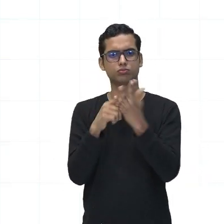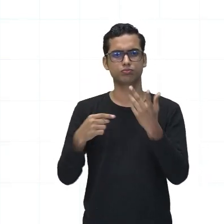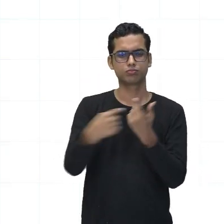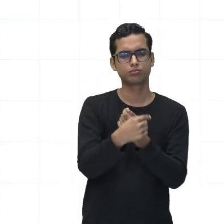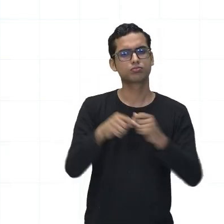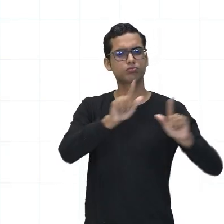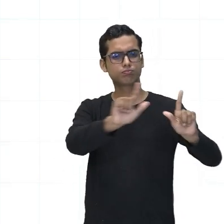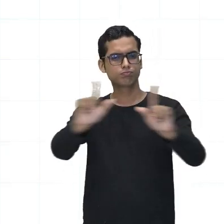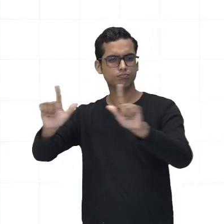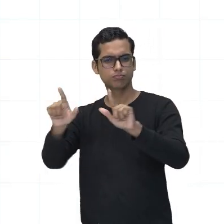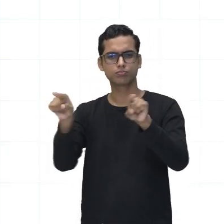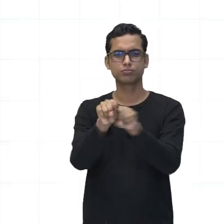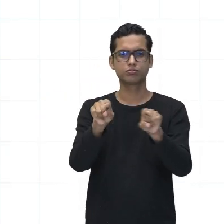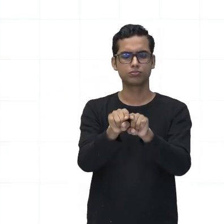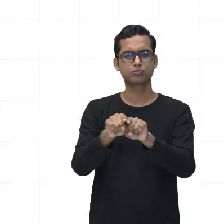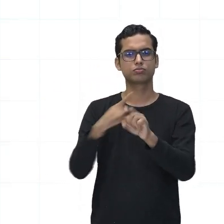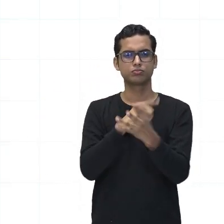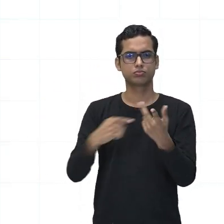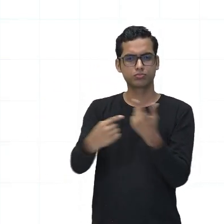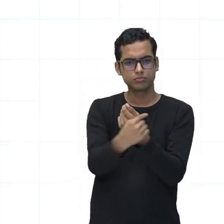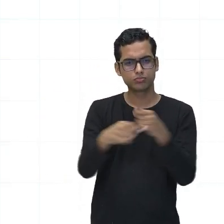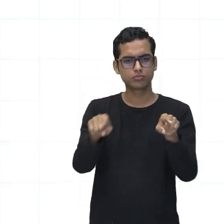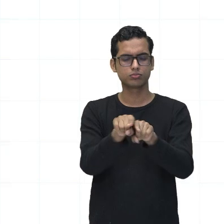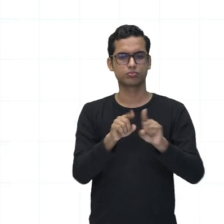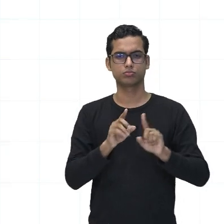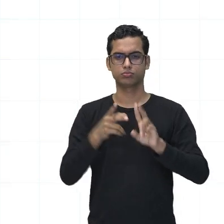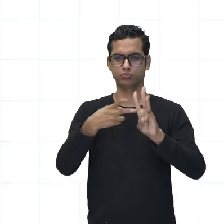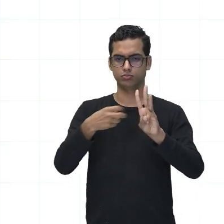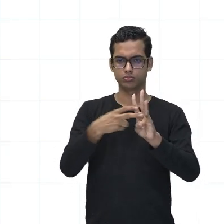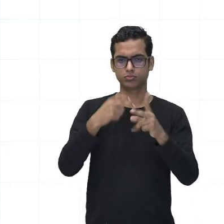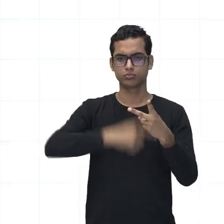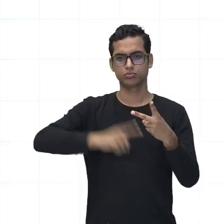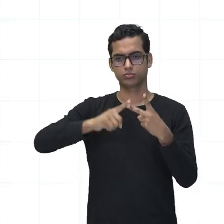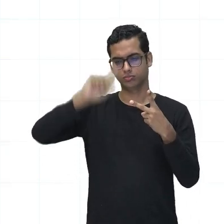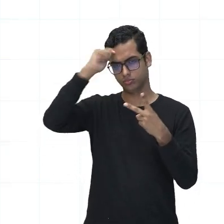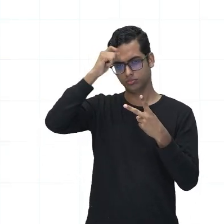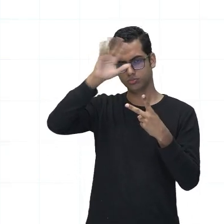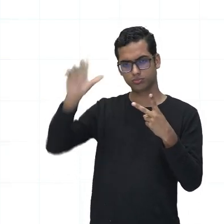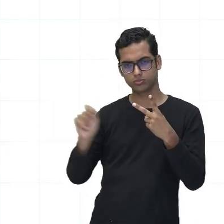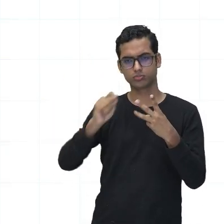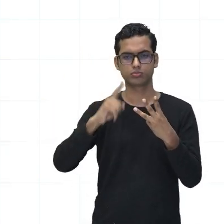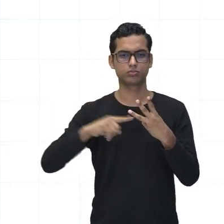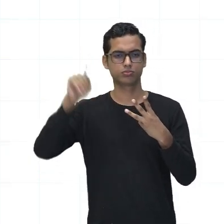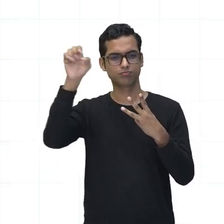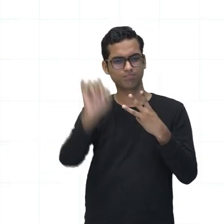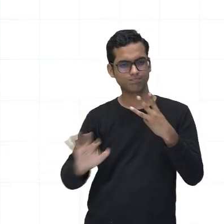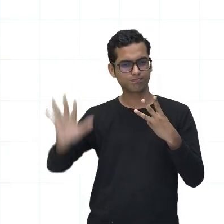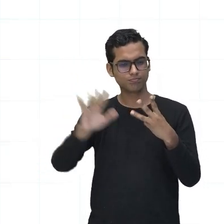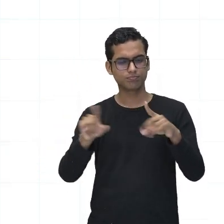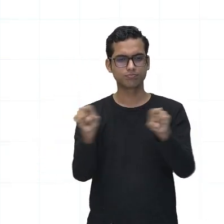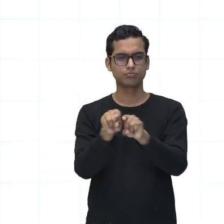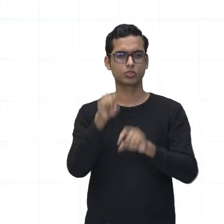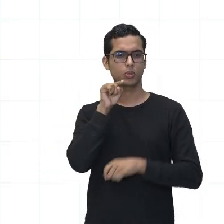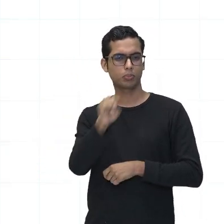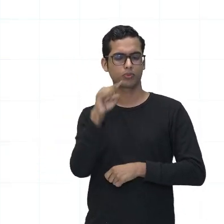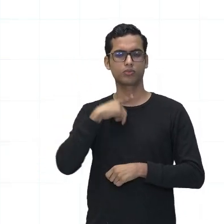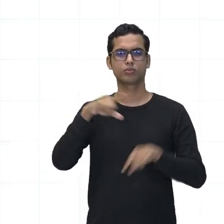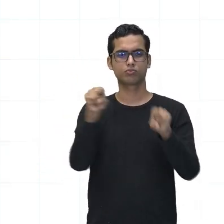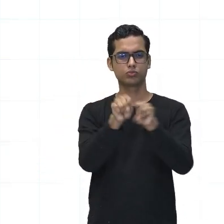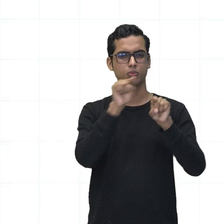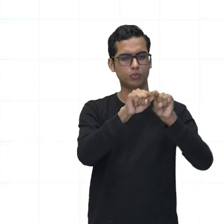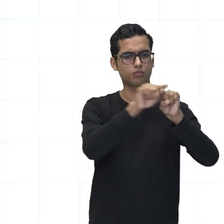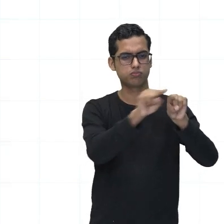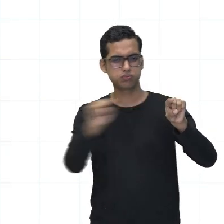nas obras de arte das matrizes estéticas indígenas, africanas e europeia.